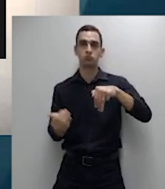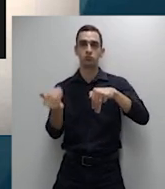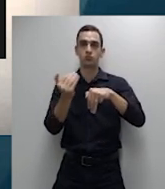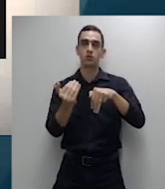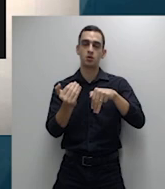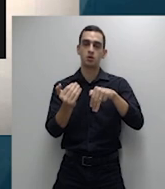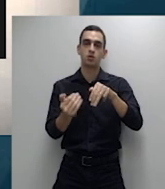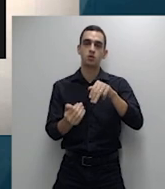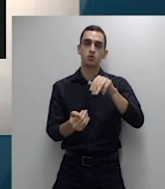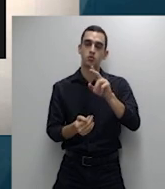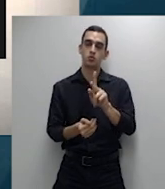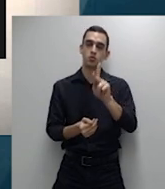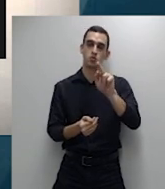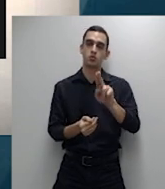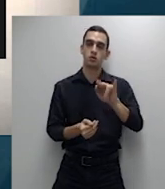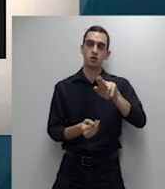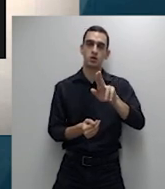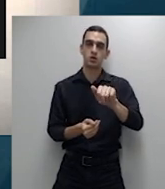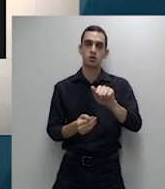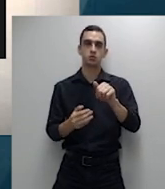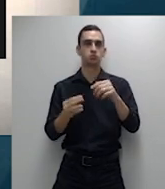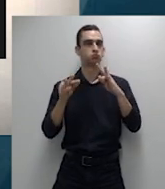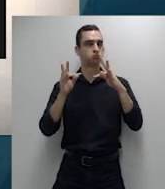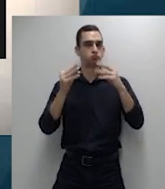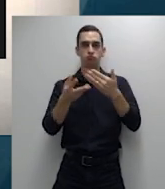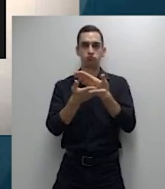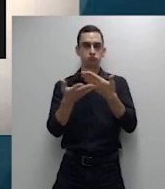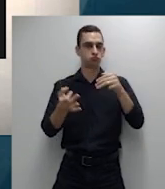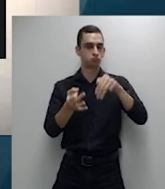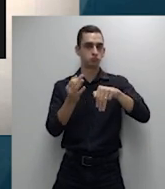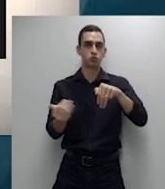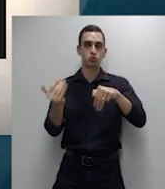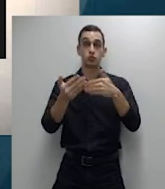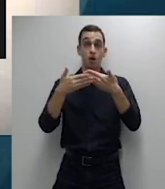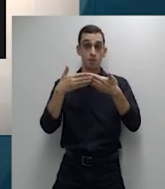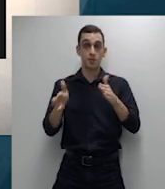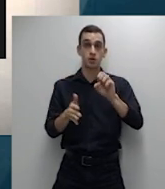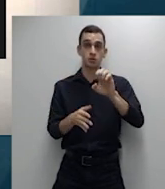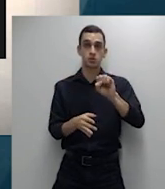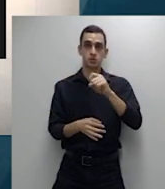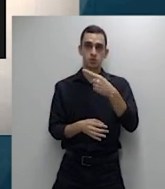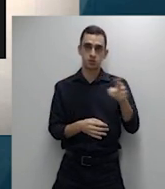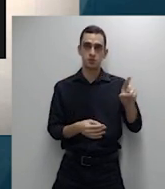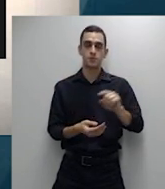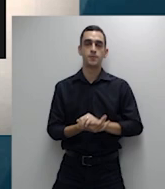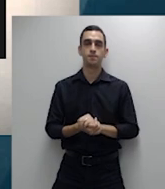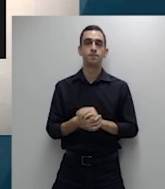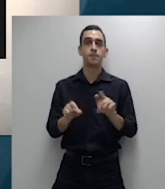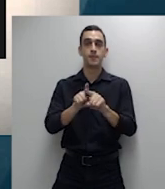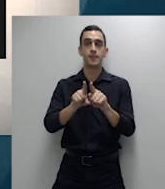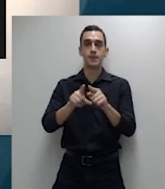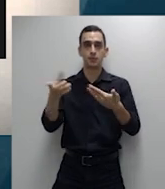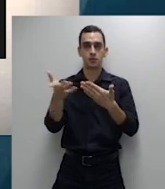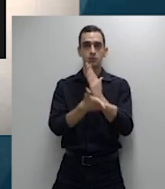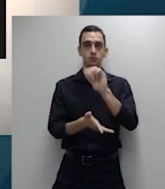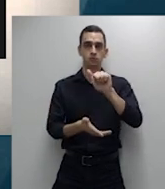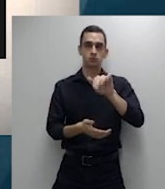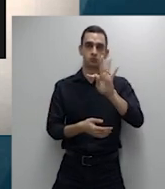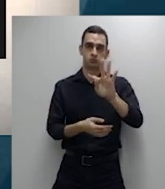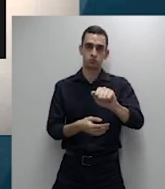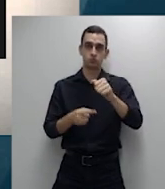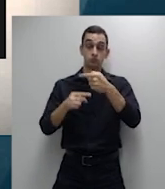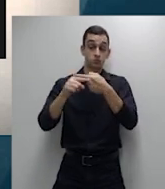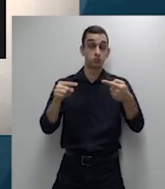Regina Helena Costa o gel de Farias mas não é raça é aberta a sessão e ele não impugnada foi aprovada a ata da sessão anterior